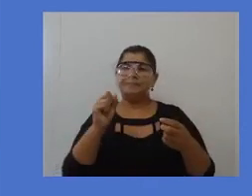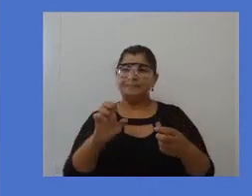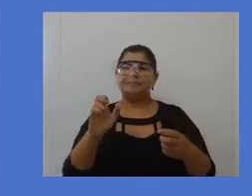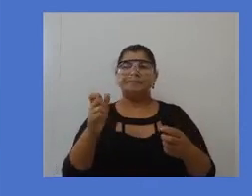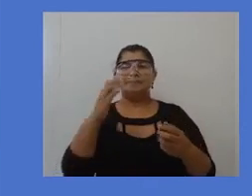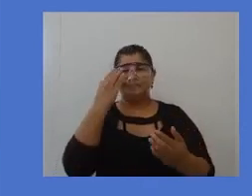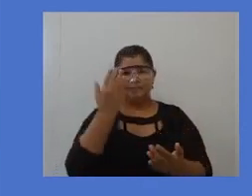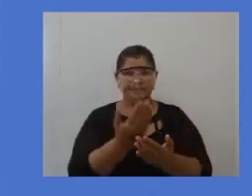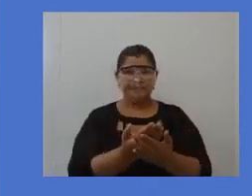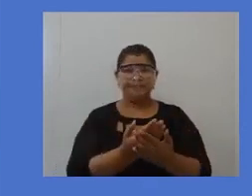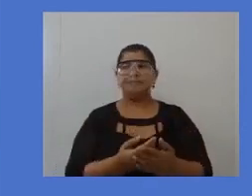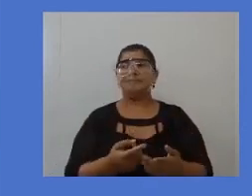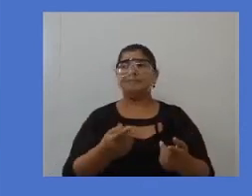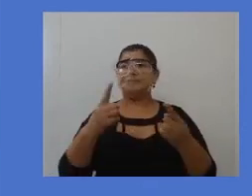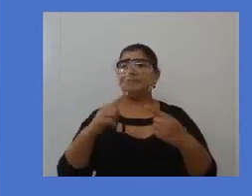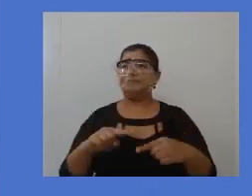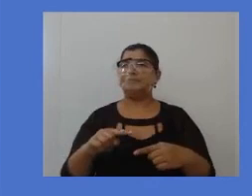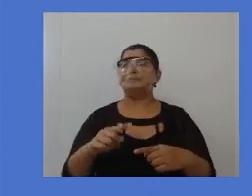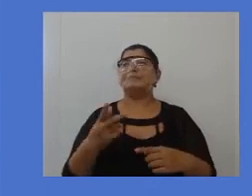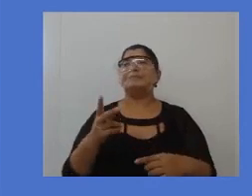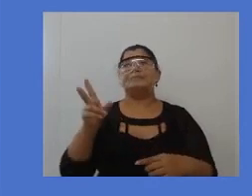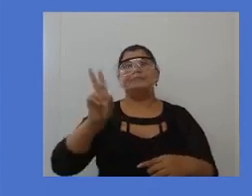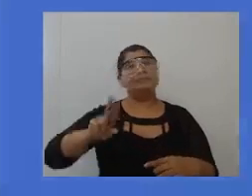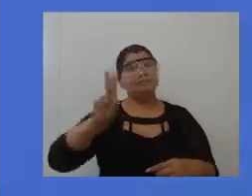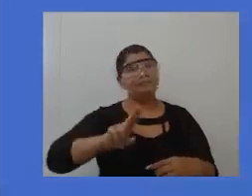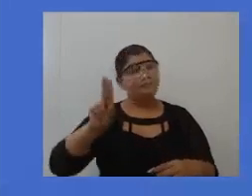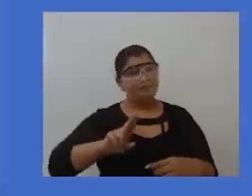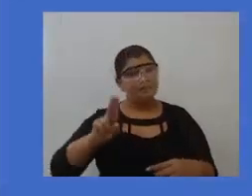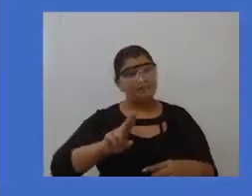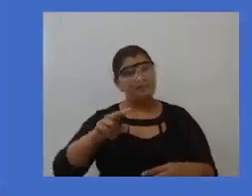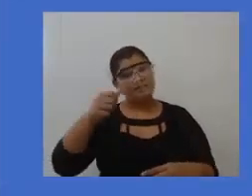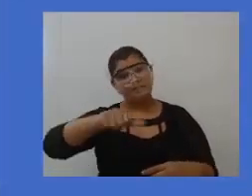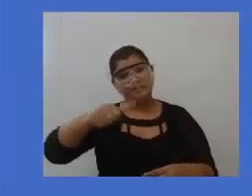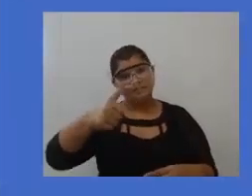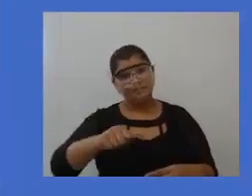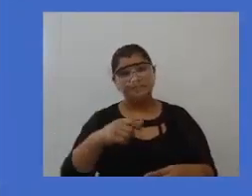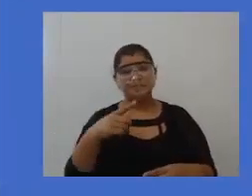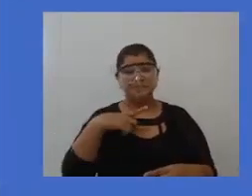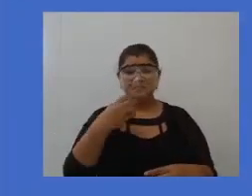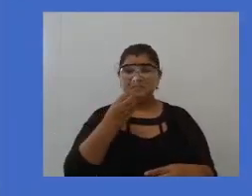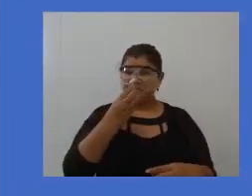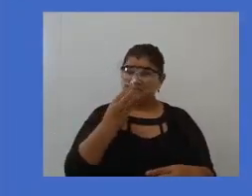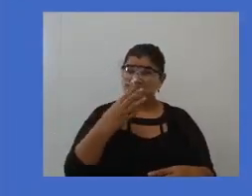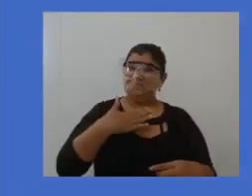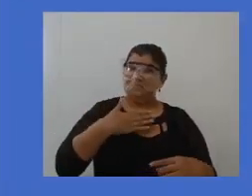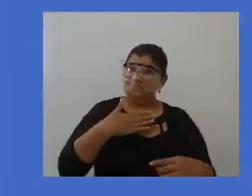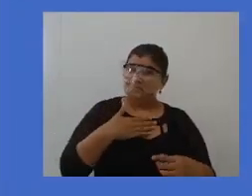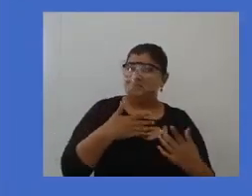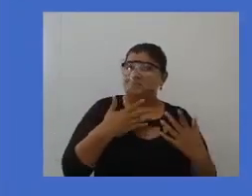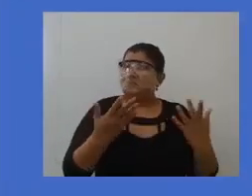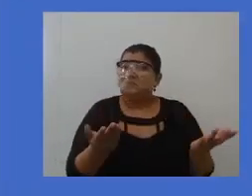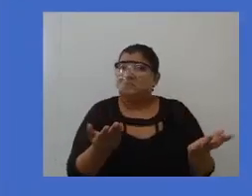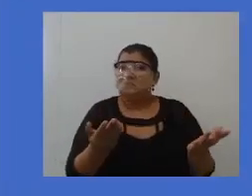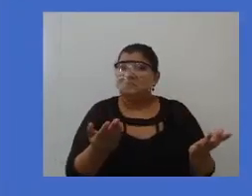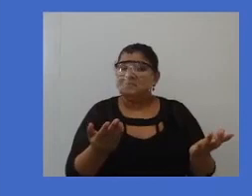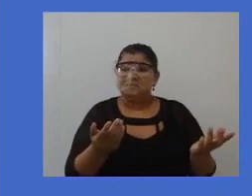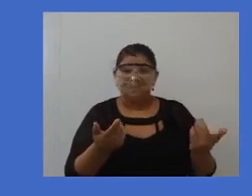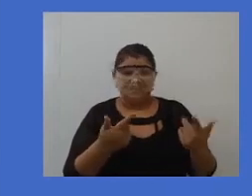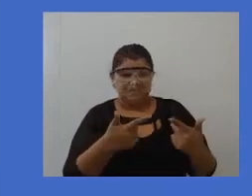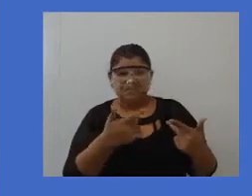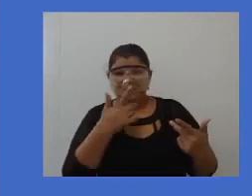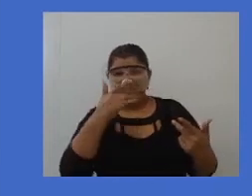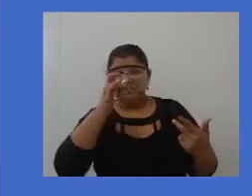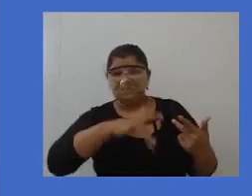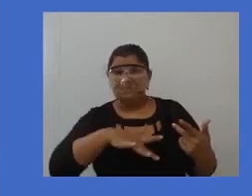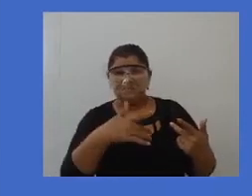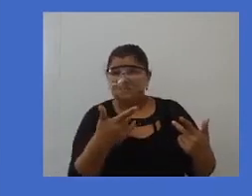nossa confiança. Também a avaliação da utilidade. Será que aquilo tem serventia para alguma coisa? Será que aquilo serve